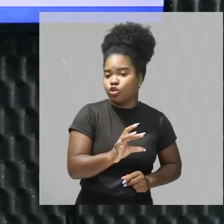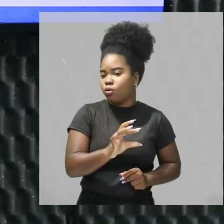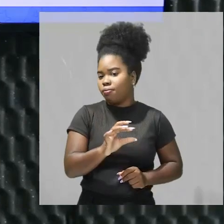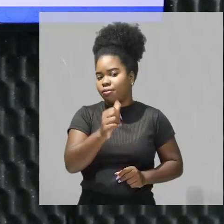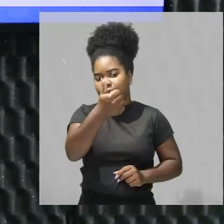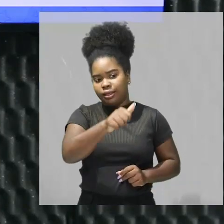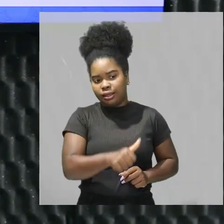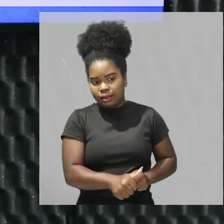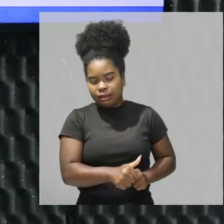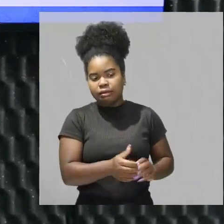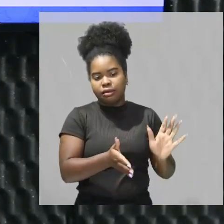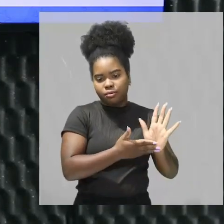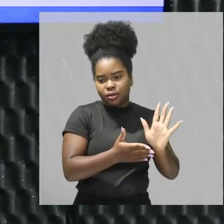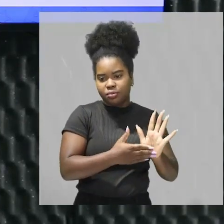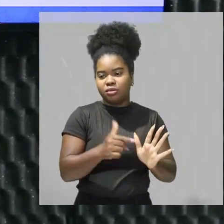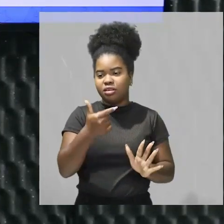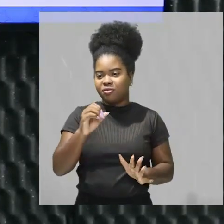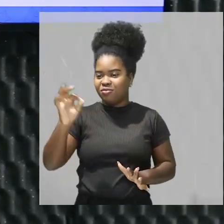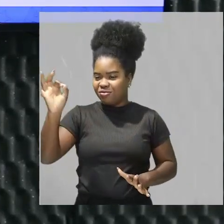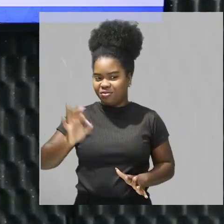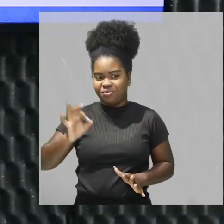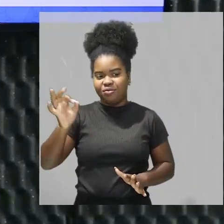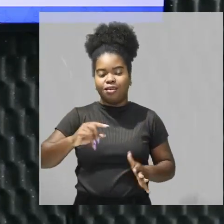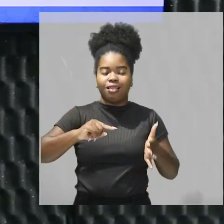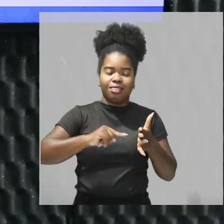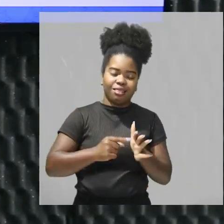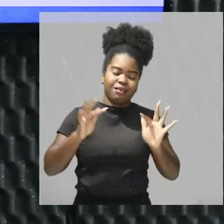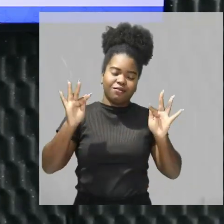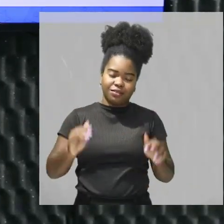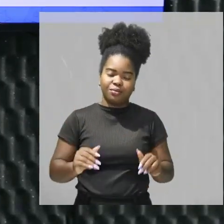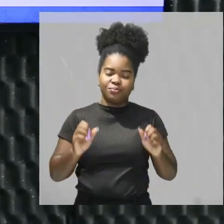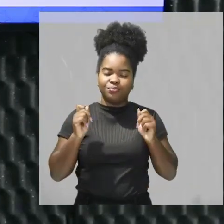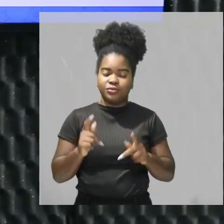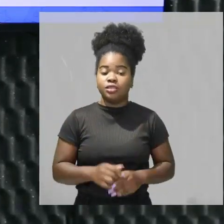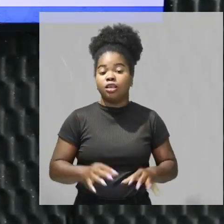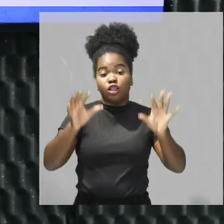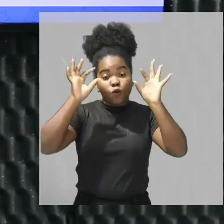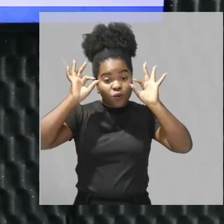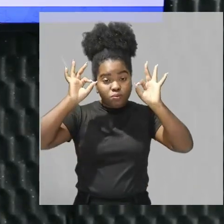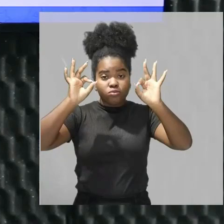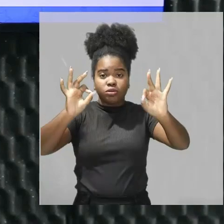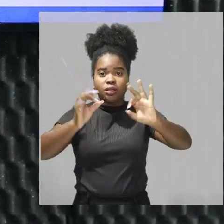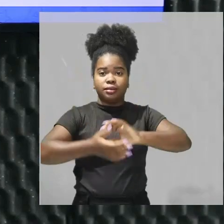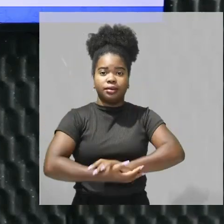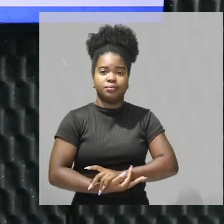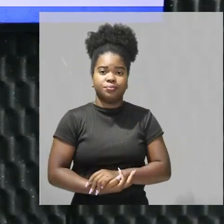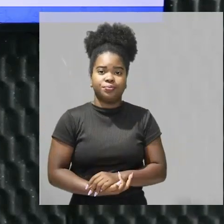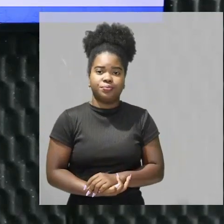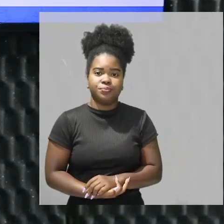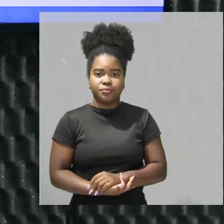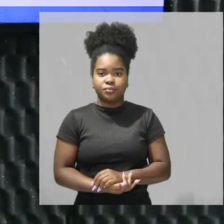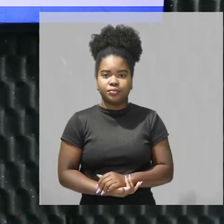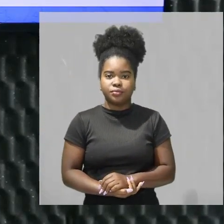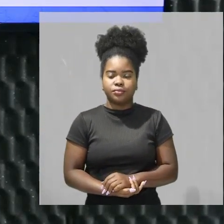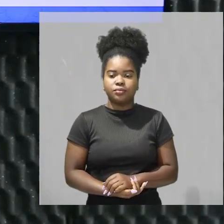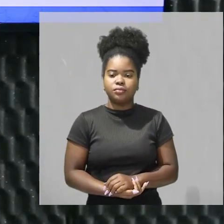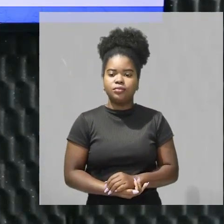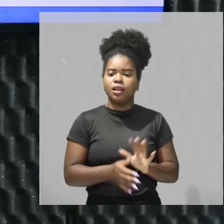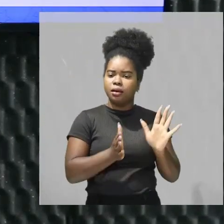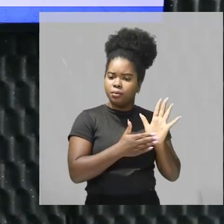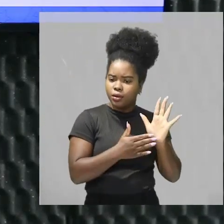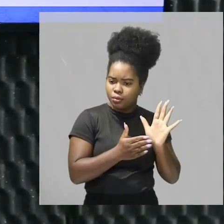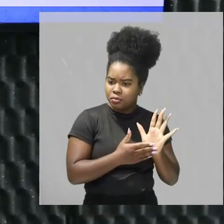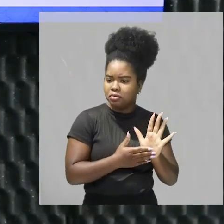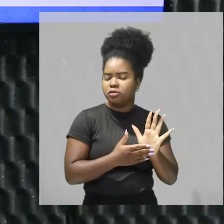de intervenção, o que garante 20% da sua nota final. Então, muito atentos, fiquem bem atentos à proposta de intervenção que